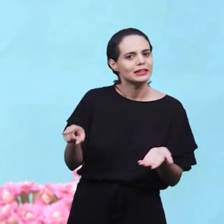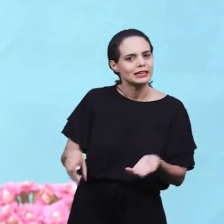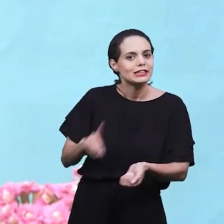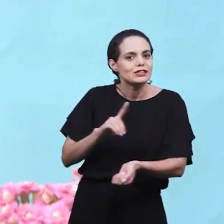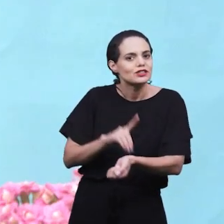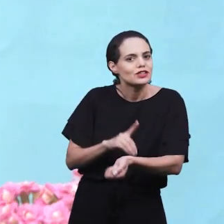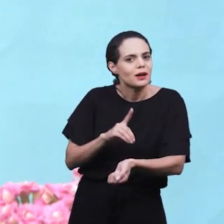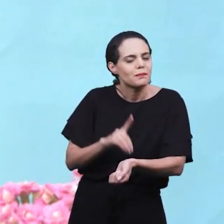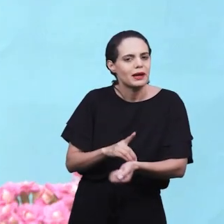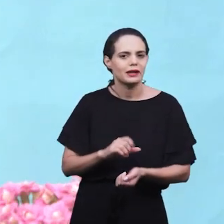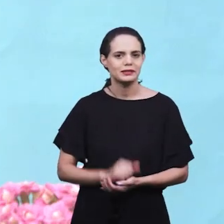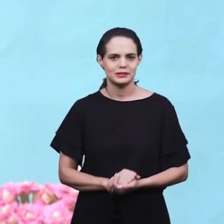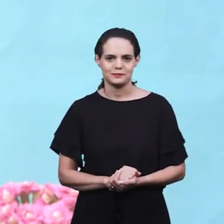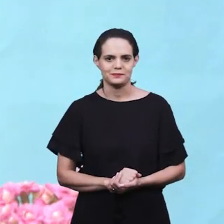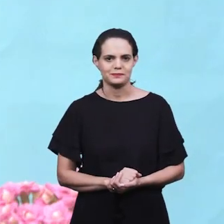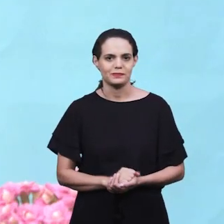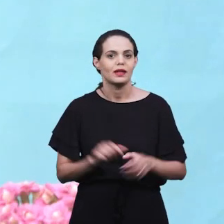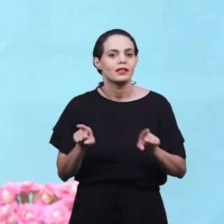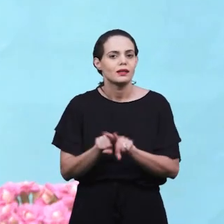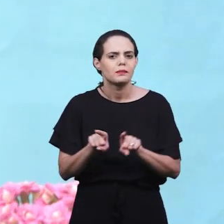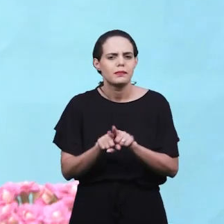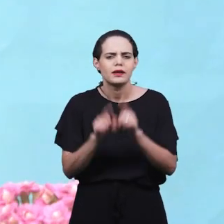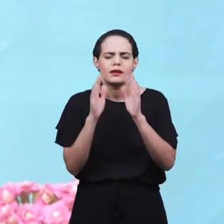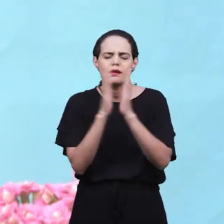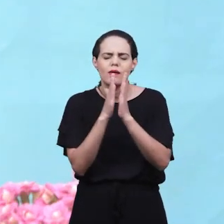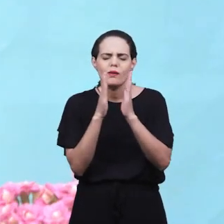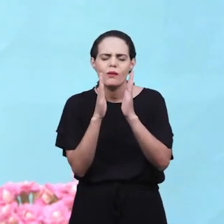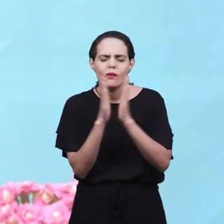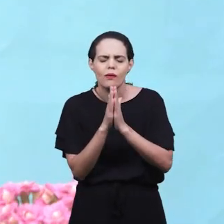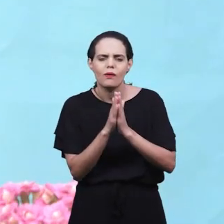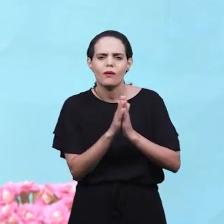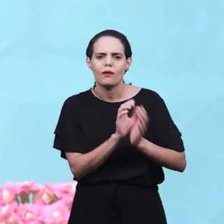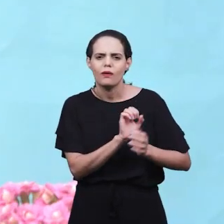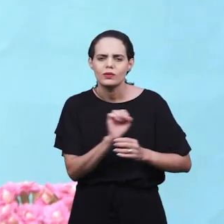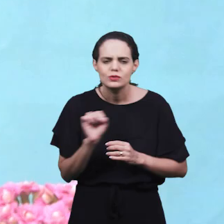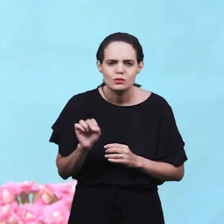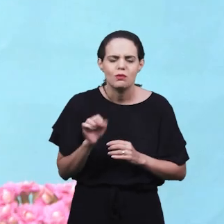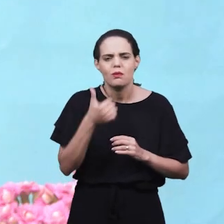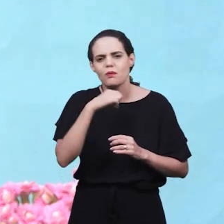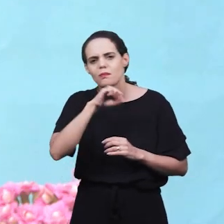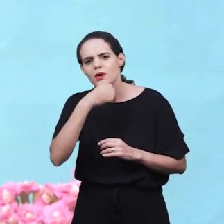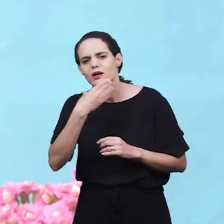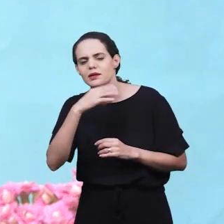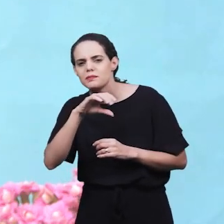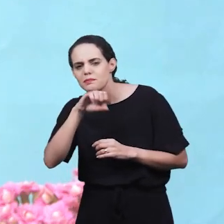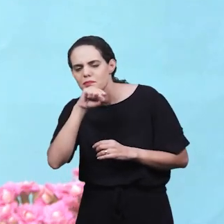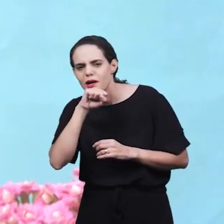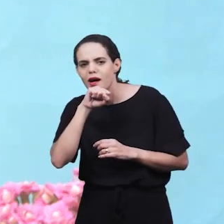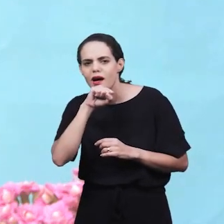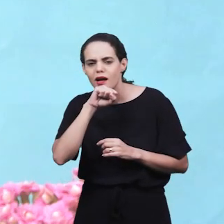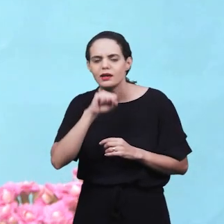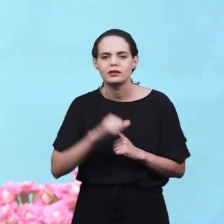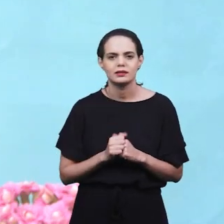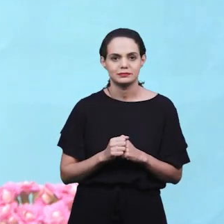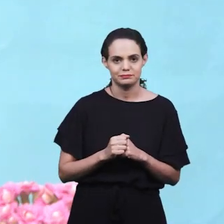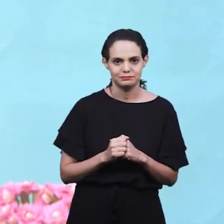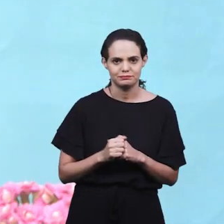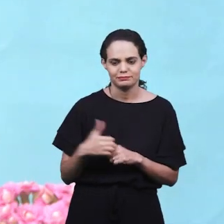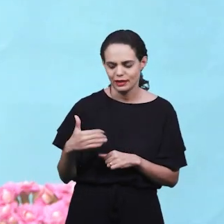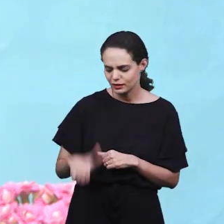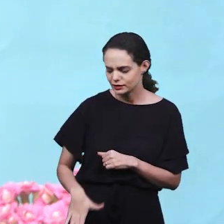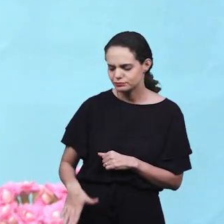diabetes. Além disso, ore pelos seus sogros e pelos seus pais para que eles possam crescer na graça e